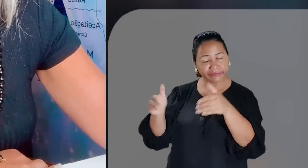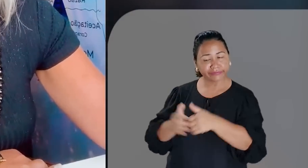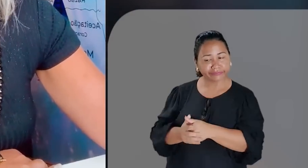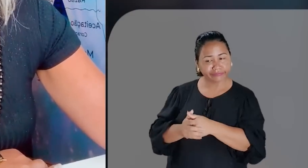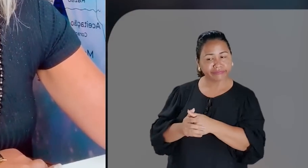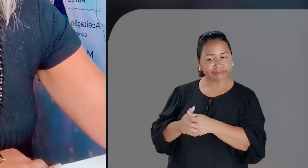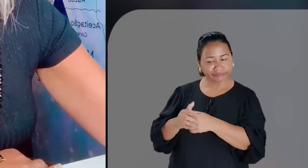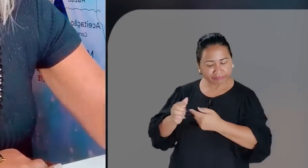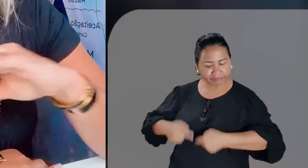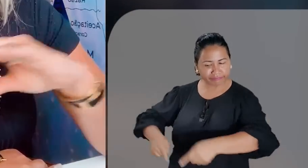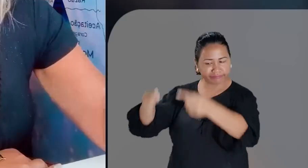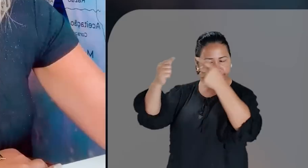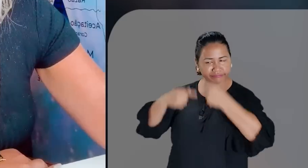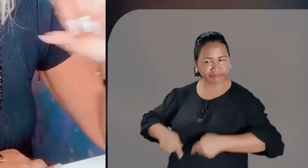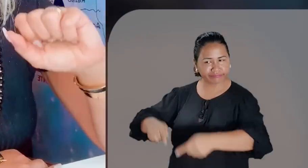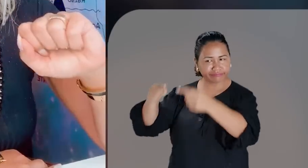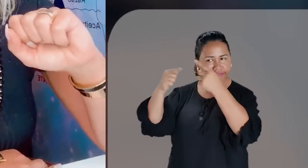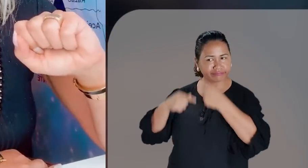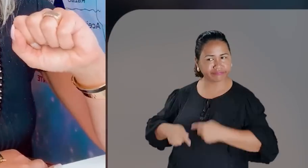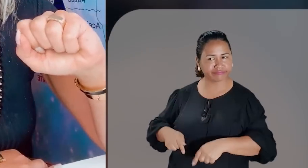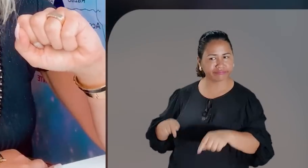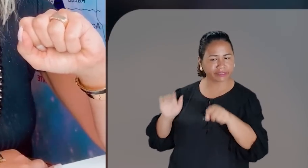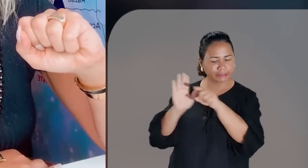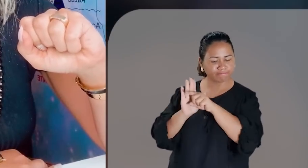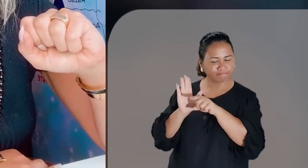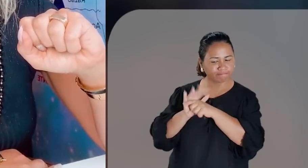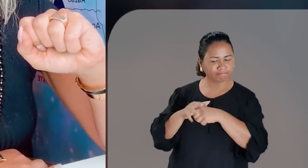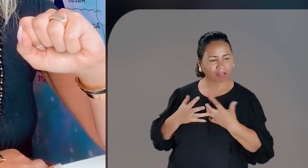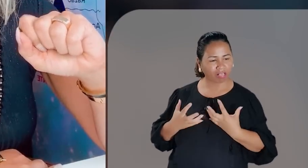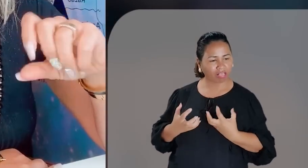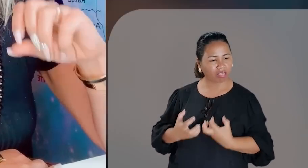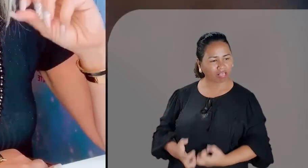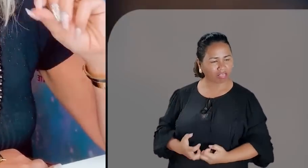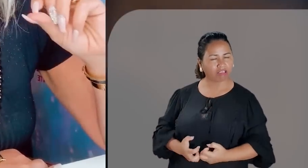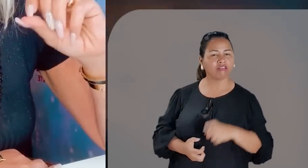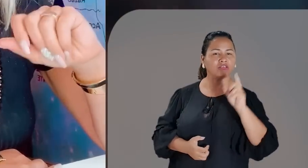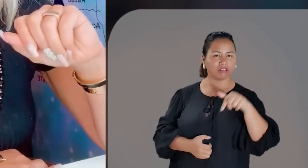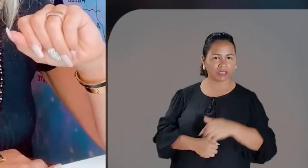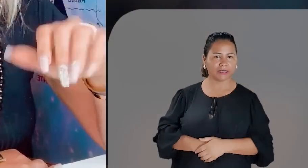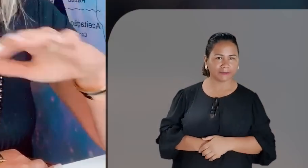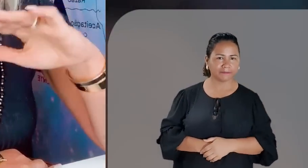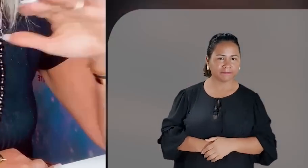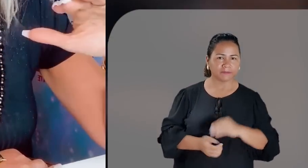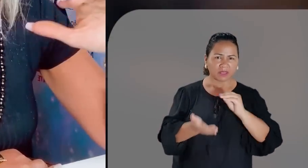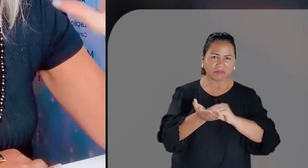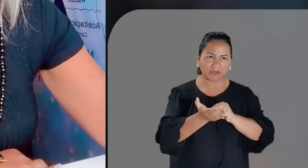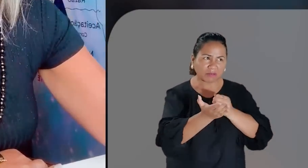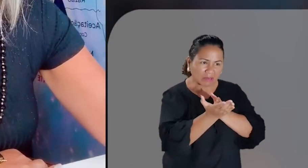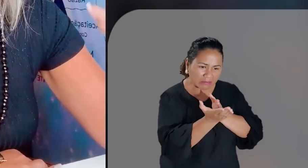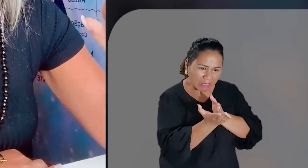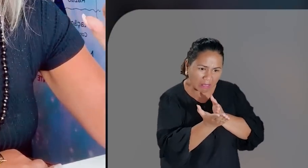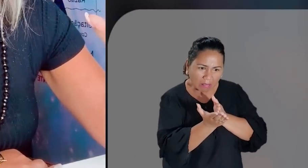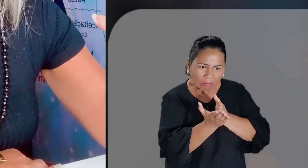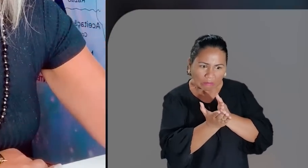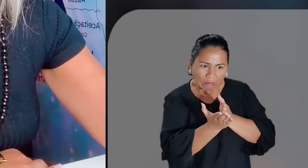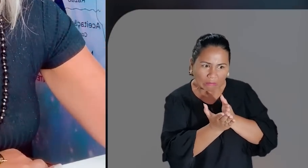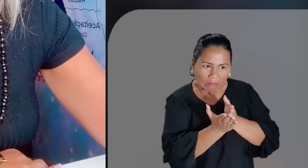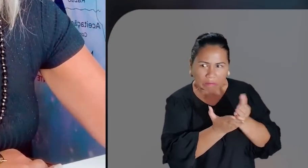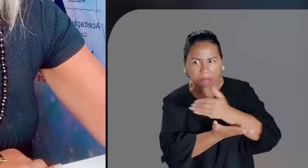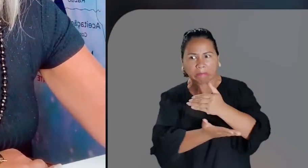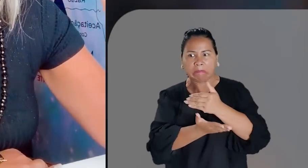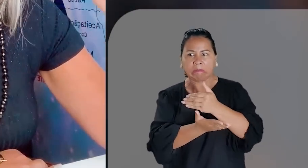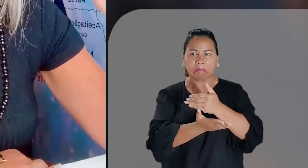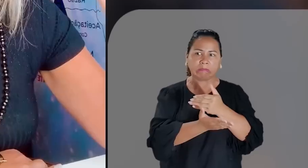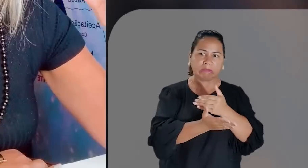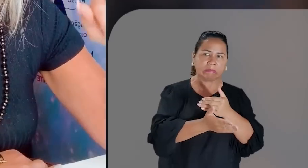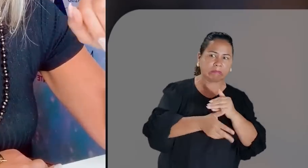efeito. Basta você aprender sobre as leis cósmicas do universo. As leis alquímicas do universo. Ponto, é infalível. Desonestidade